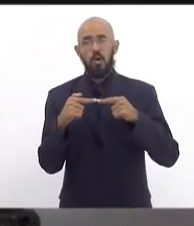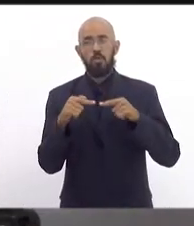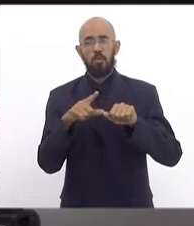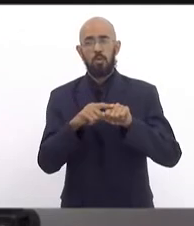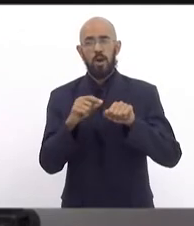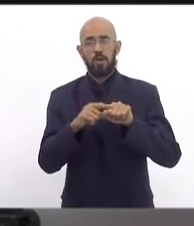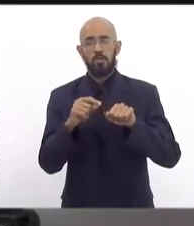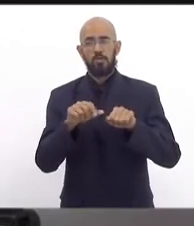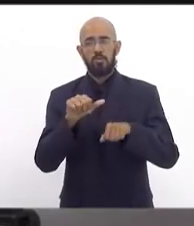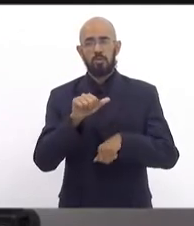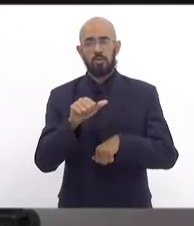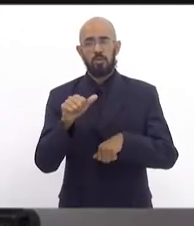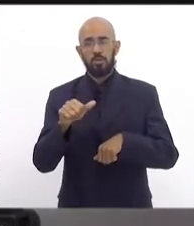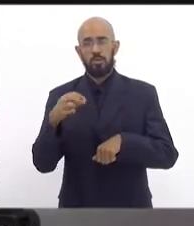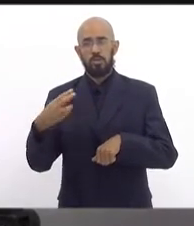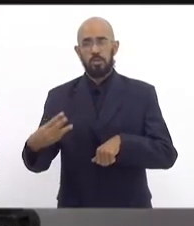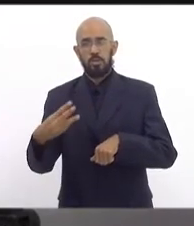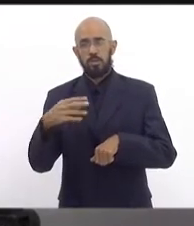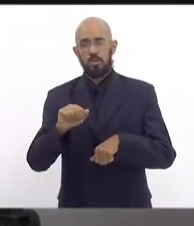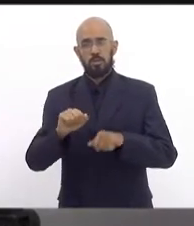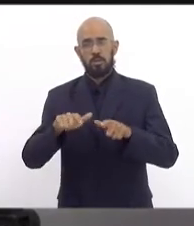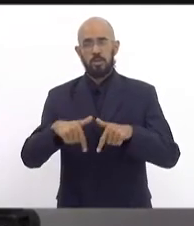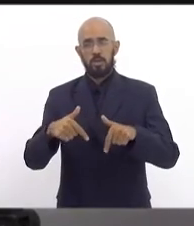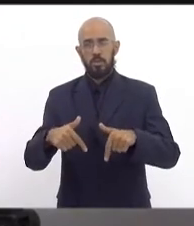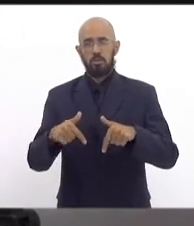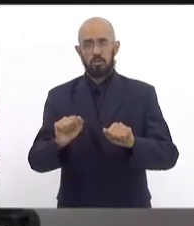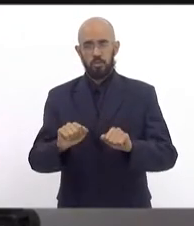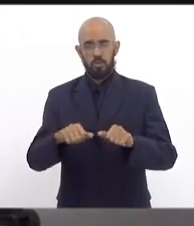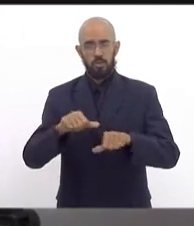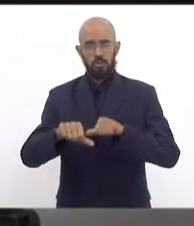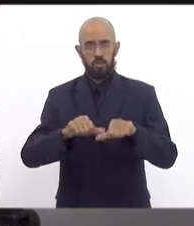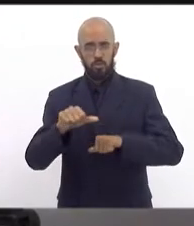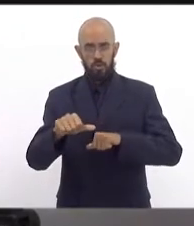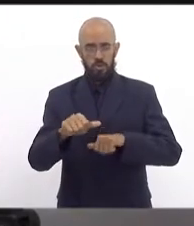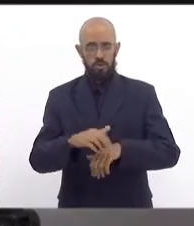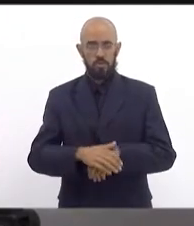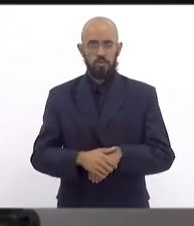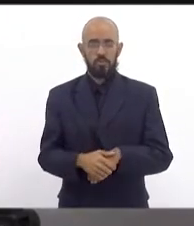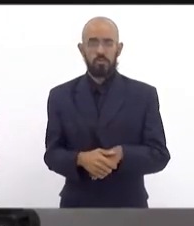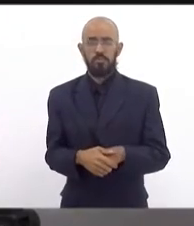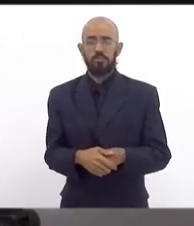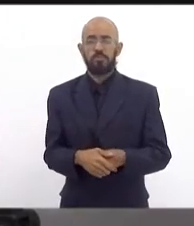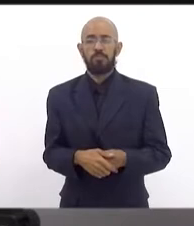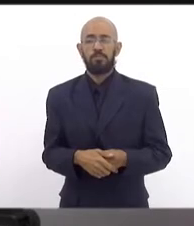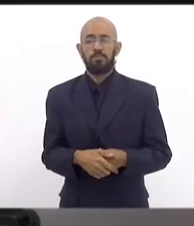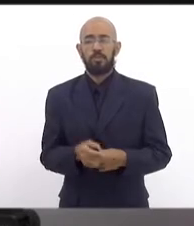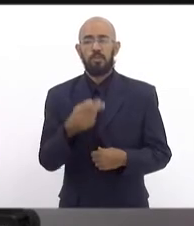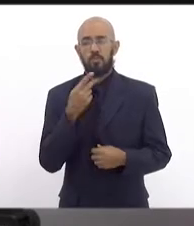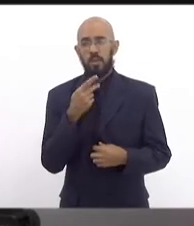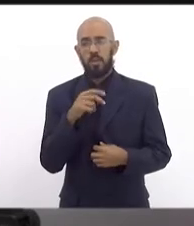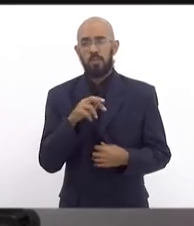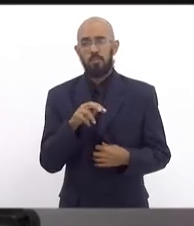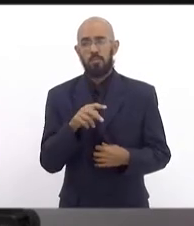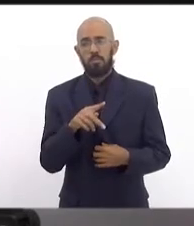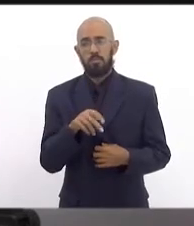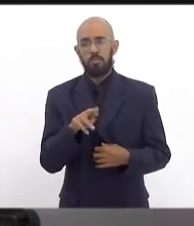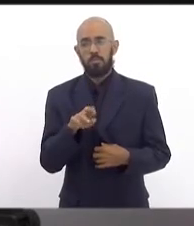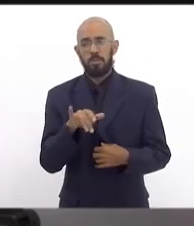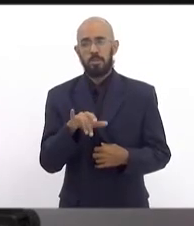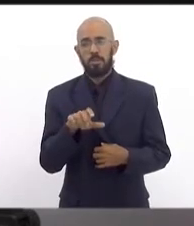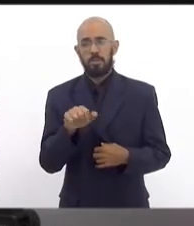dos atos das disposições transitórias eu tô a falei precisa só que além porque